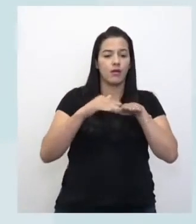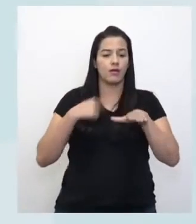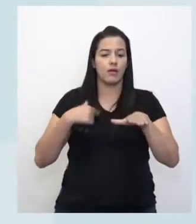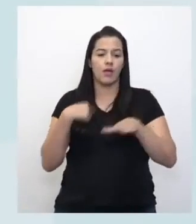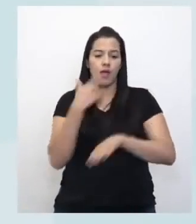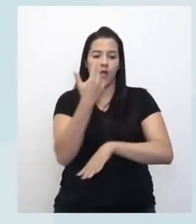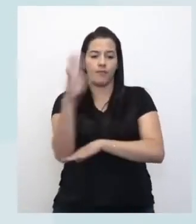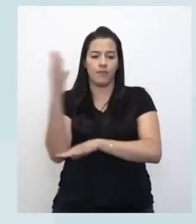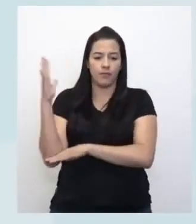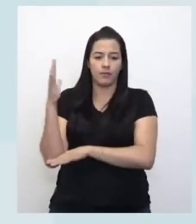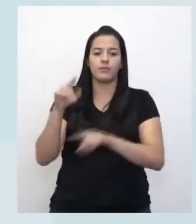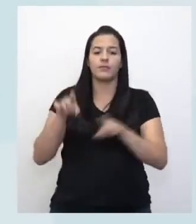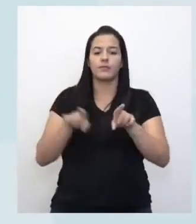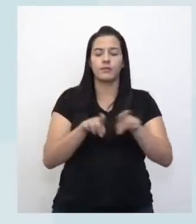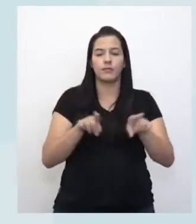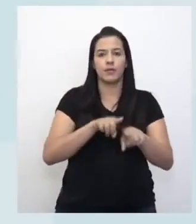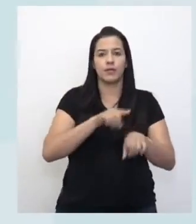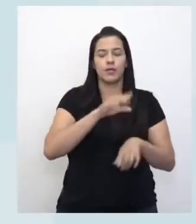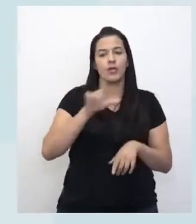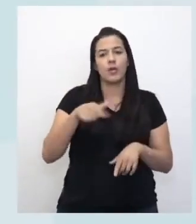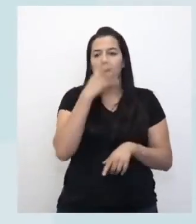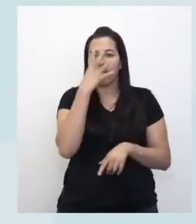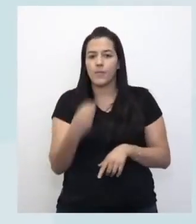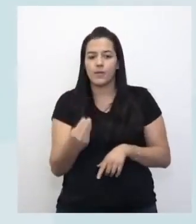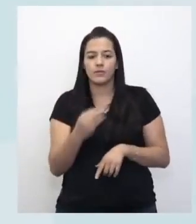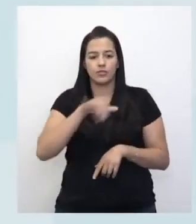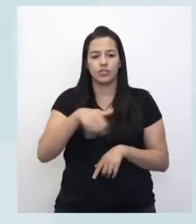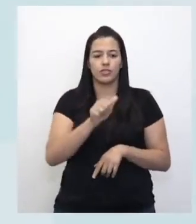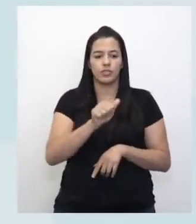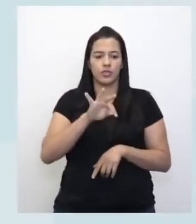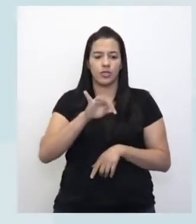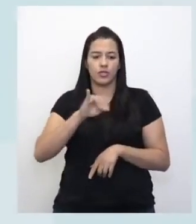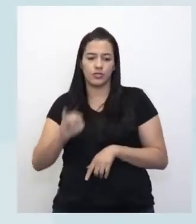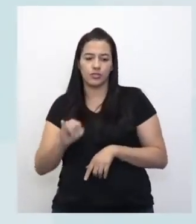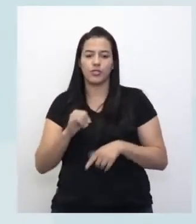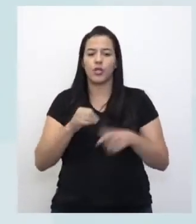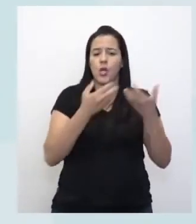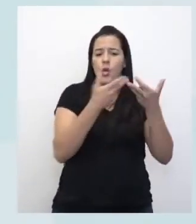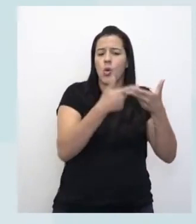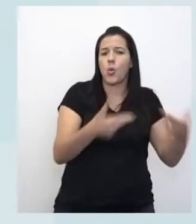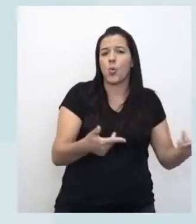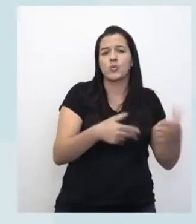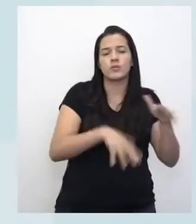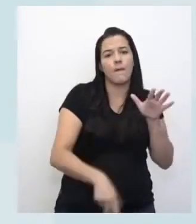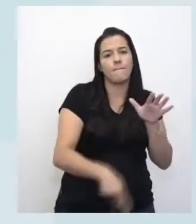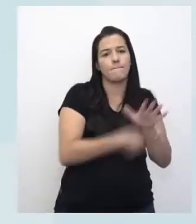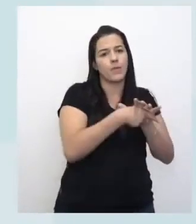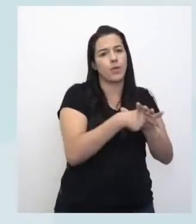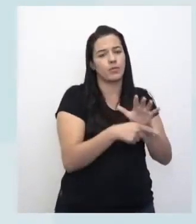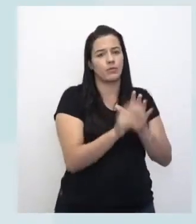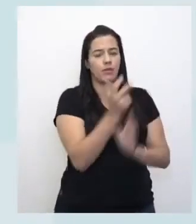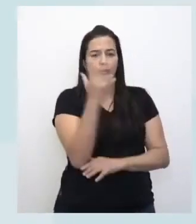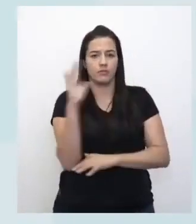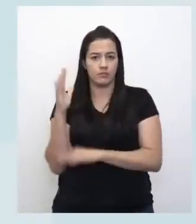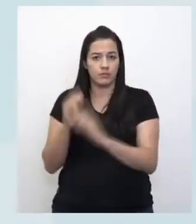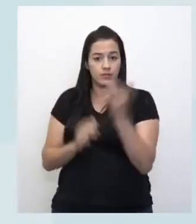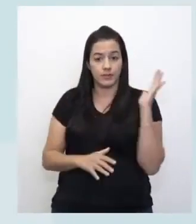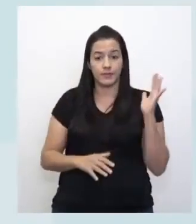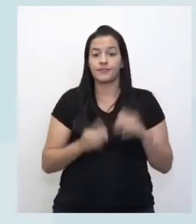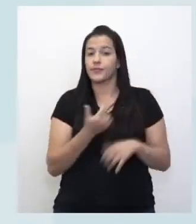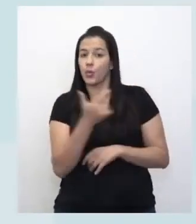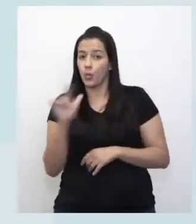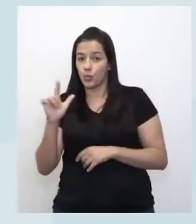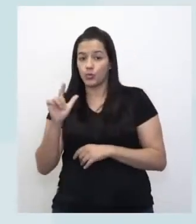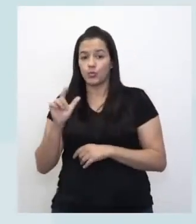corça selvagem. Note que a Iracema é sempre comparada com alguns elementos mais selvagens, né, mais ligados à natureza. O Martim,